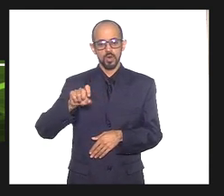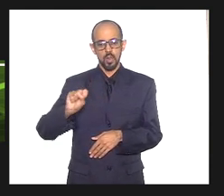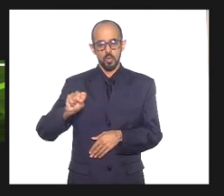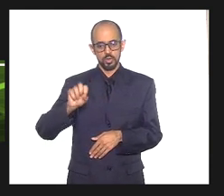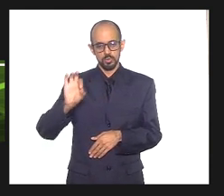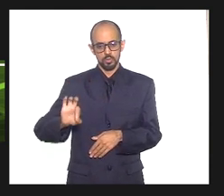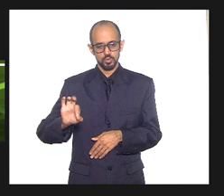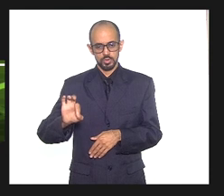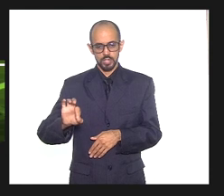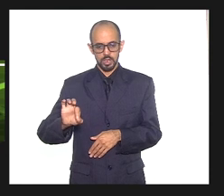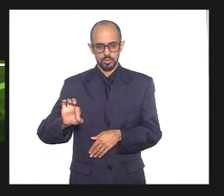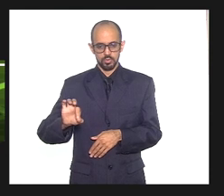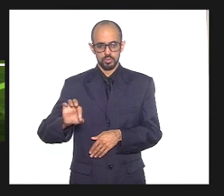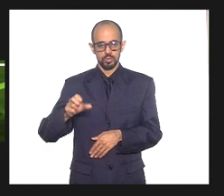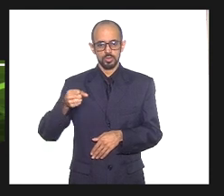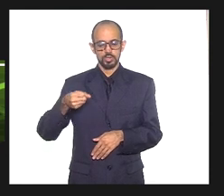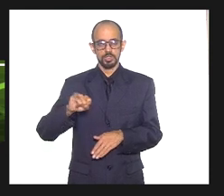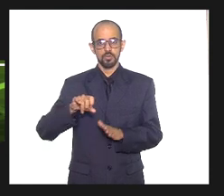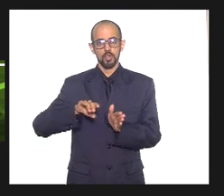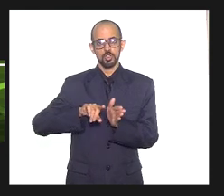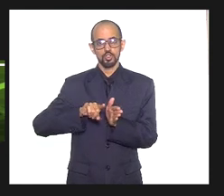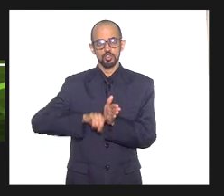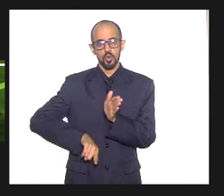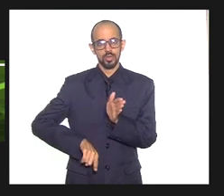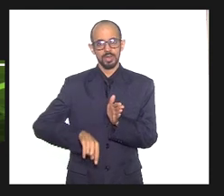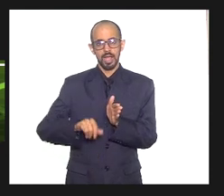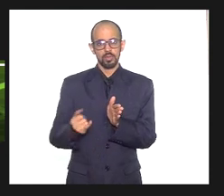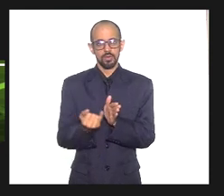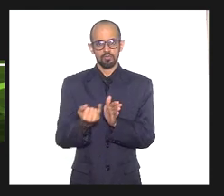pelo IPCA, ele cai para